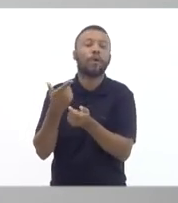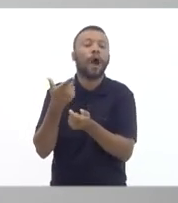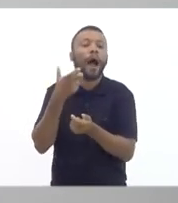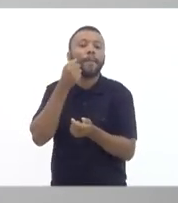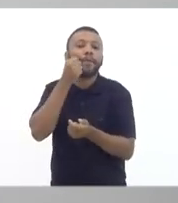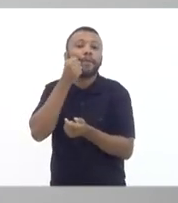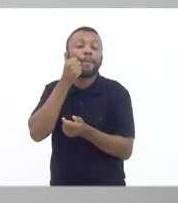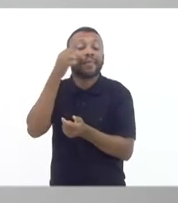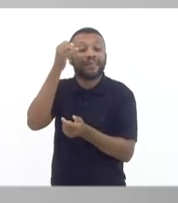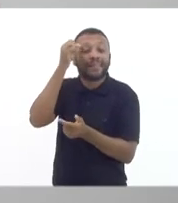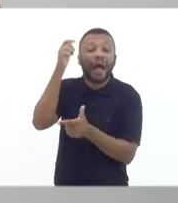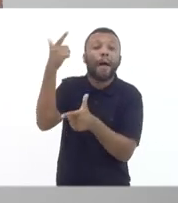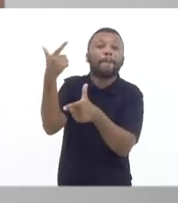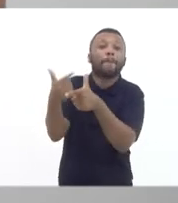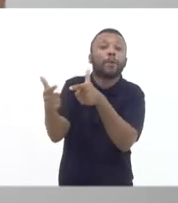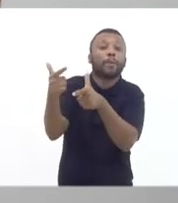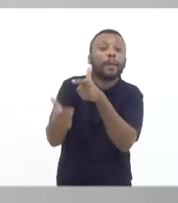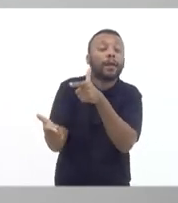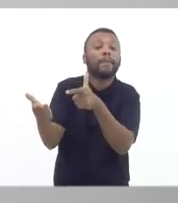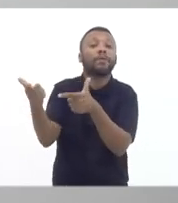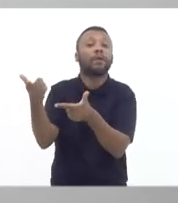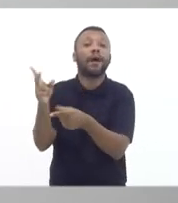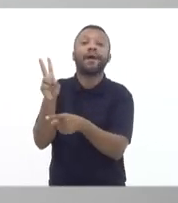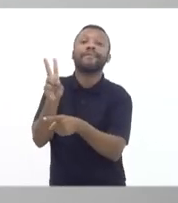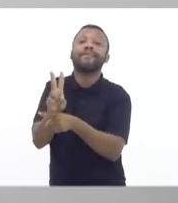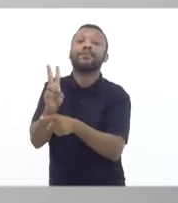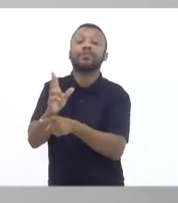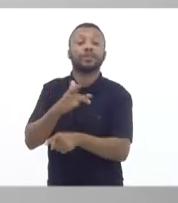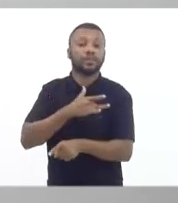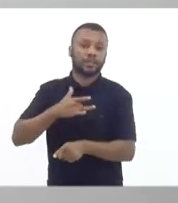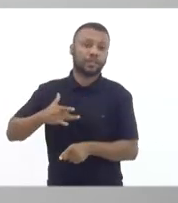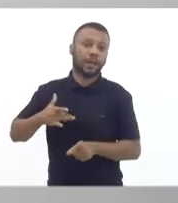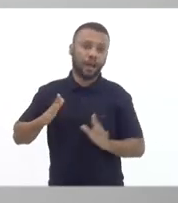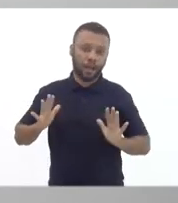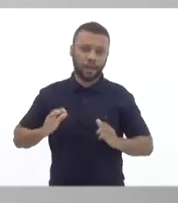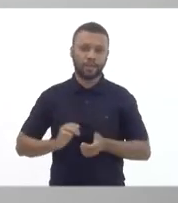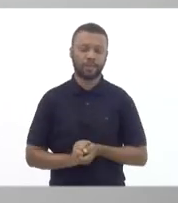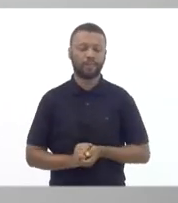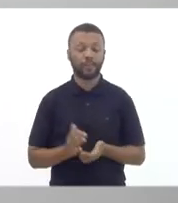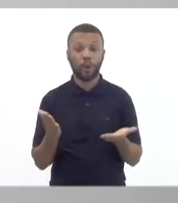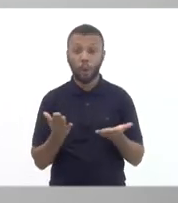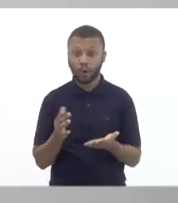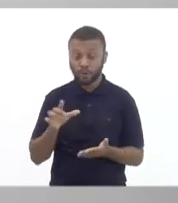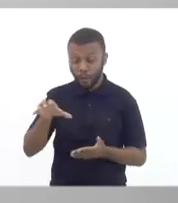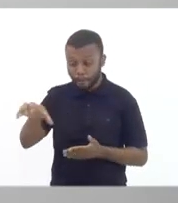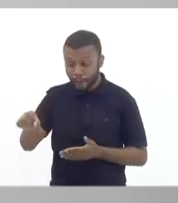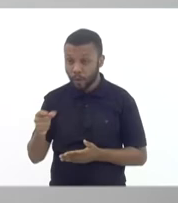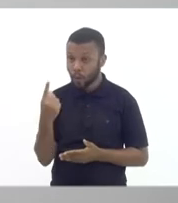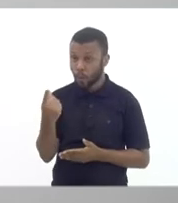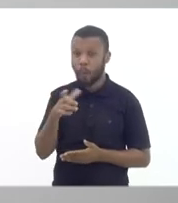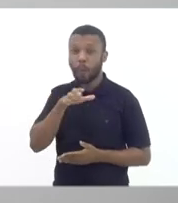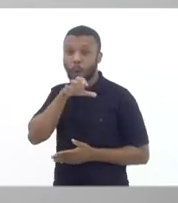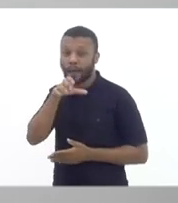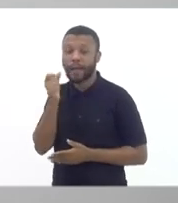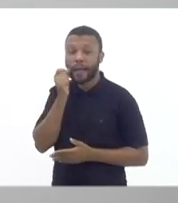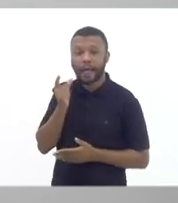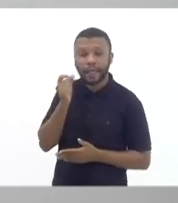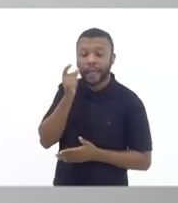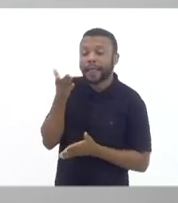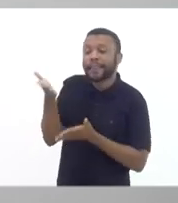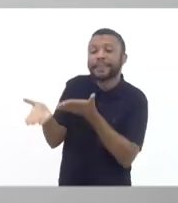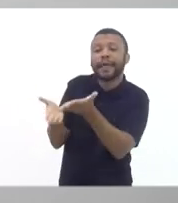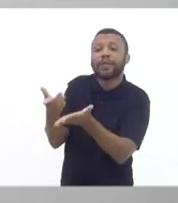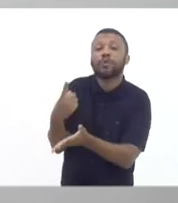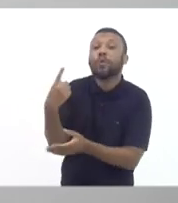ter nenhum problema com a vigilância sanitária. Hoje, eu recolho um animal e trato ele durante